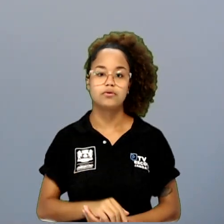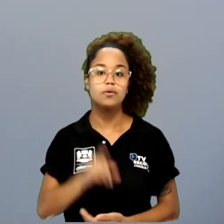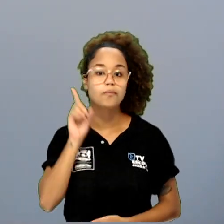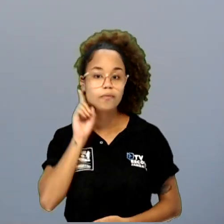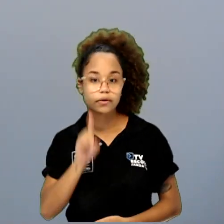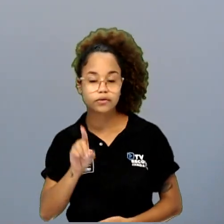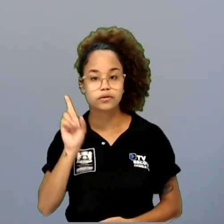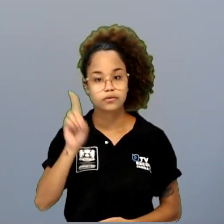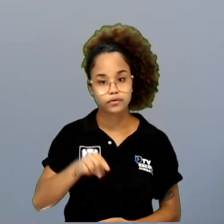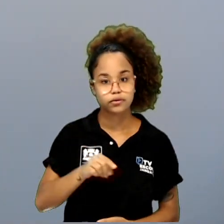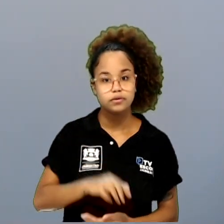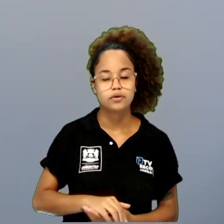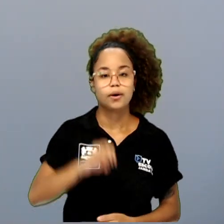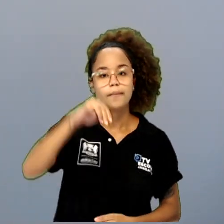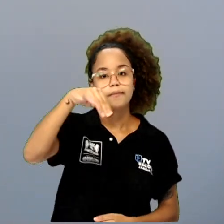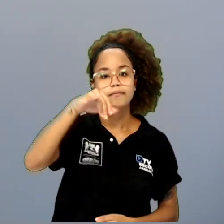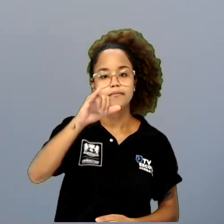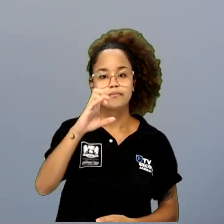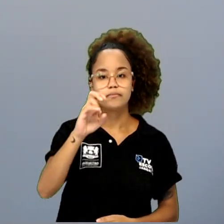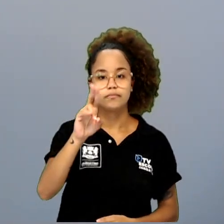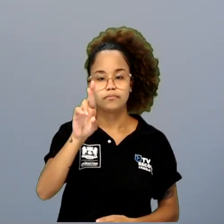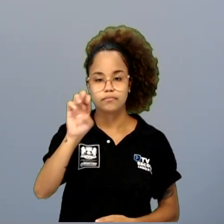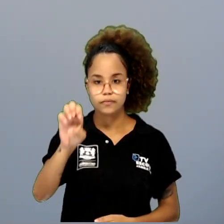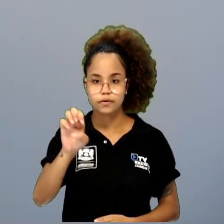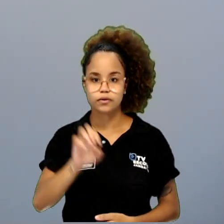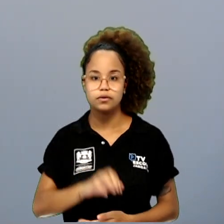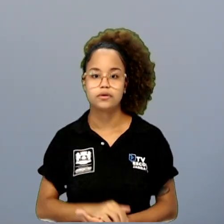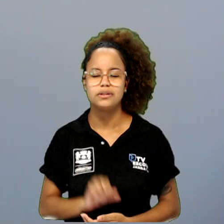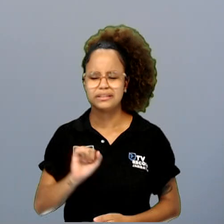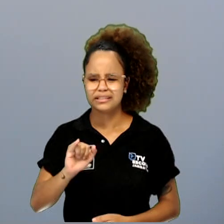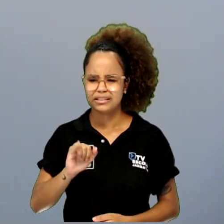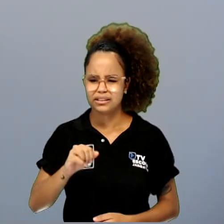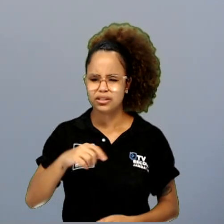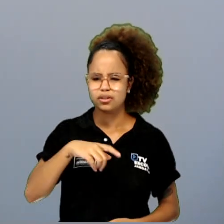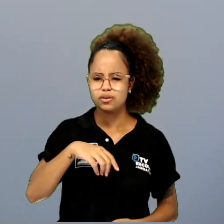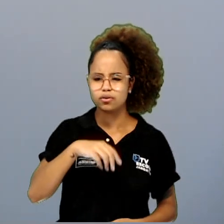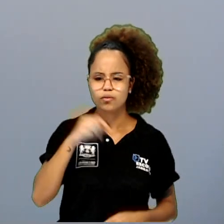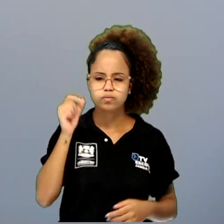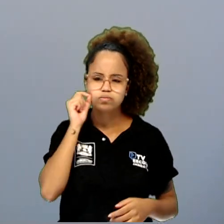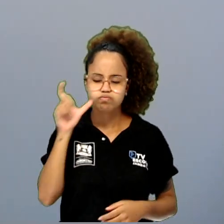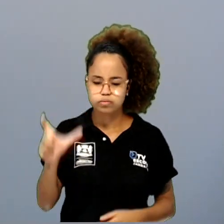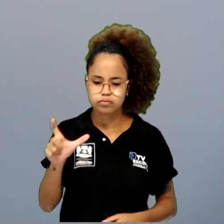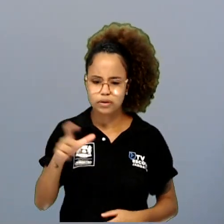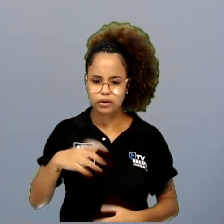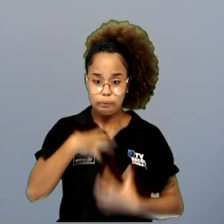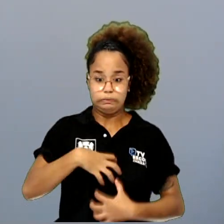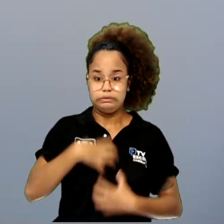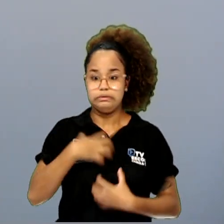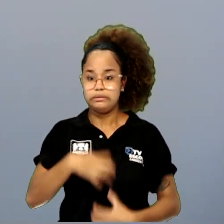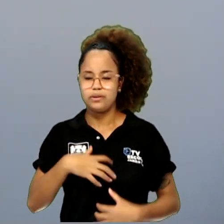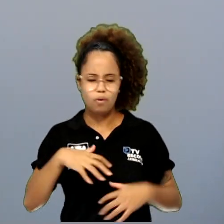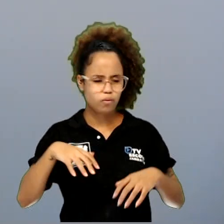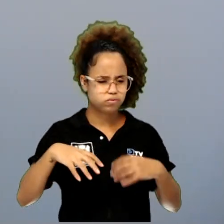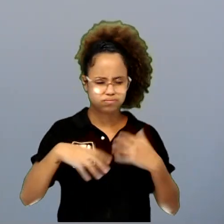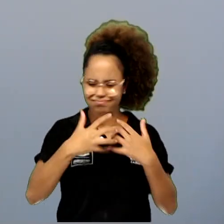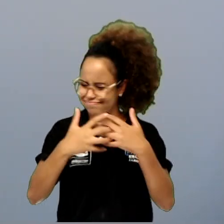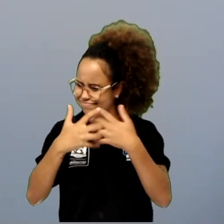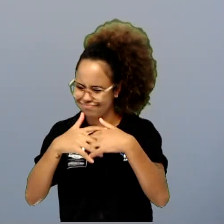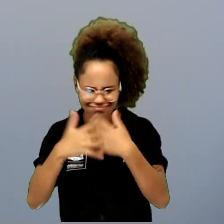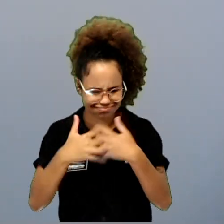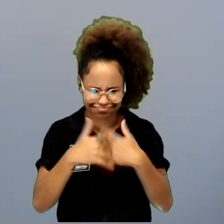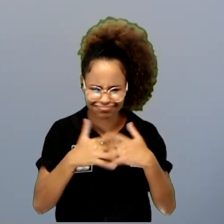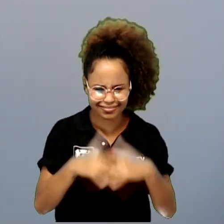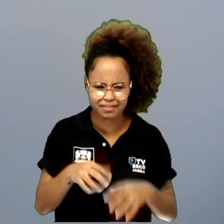já chamam de micurê. Quando o timbu se aborrece, tudo fica complicado. Ele vai logo